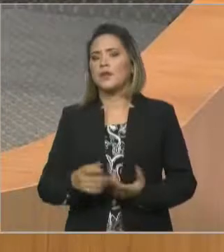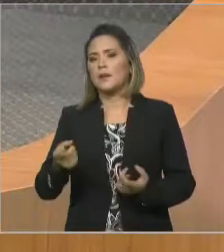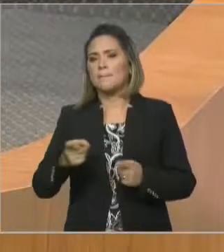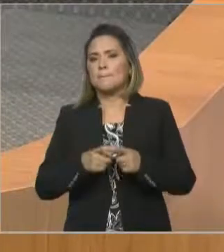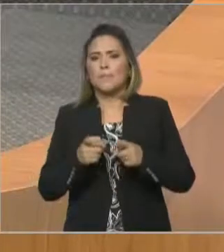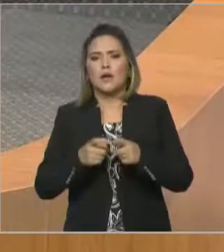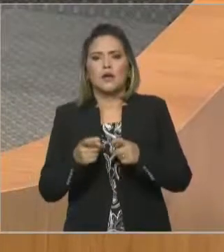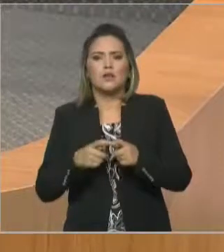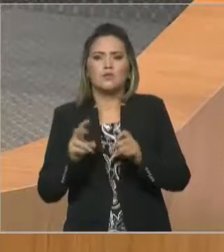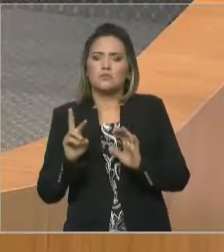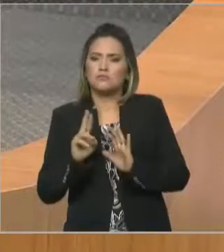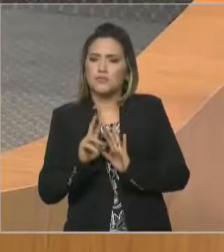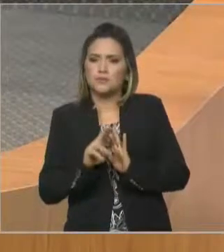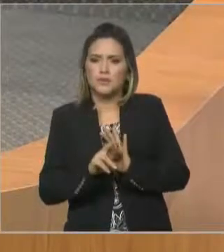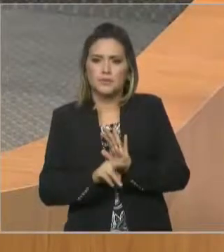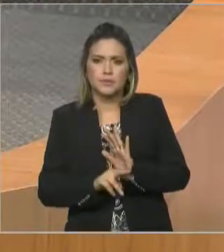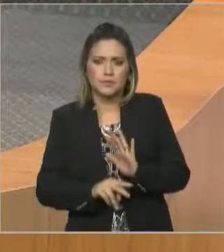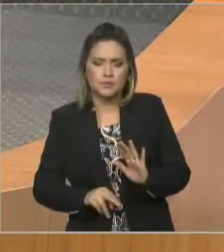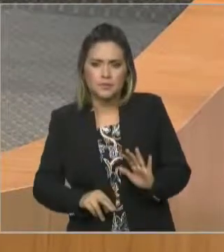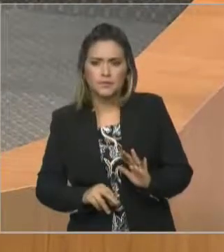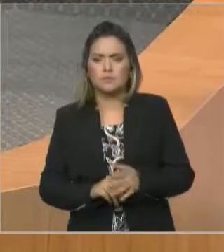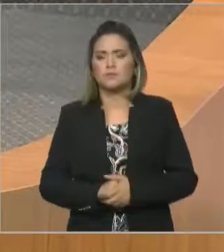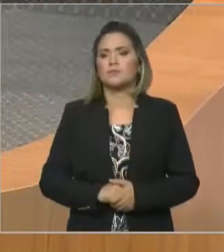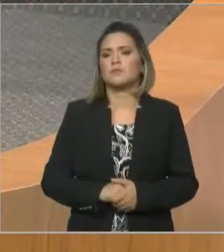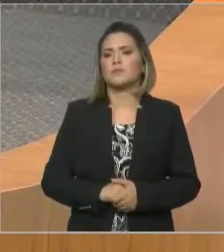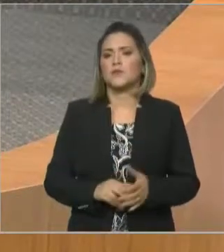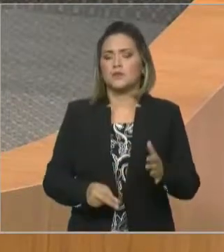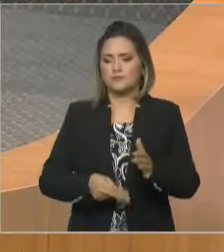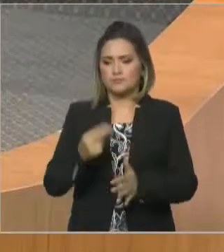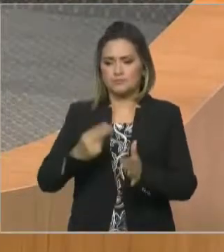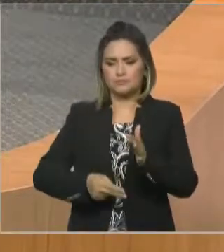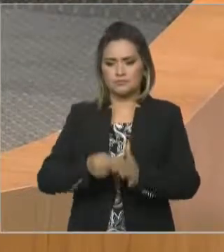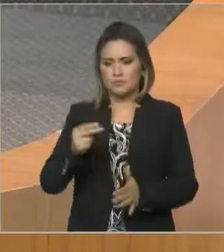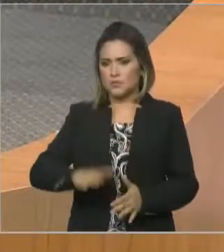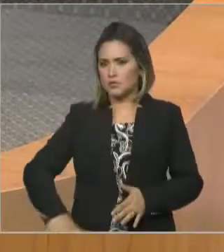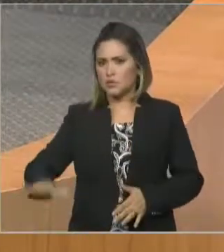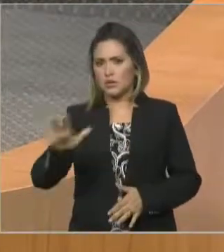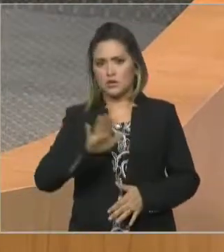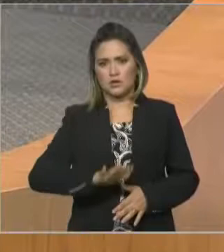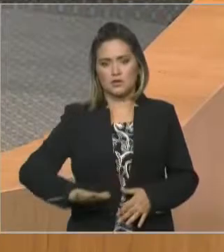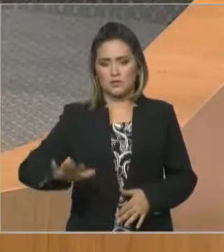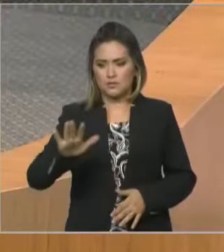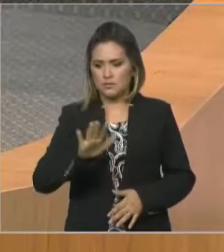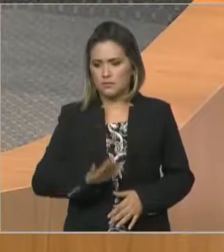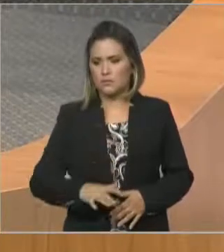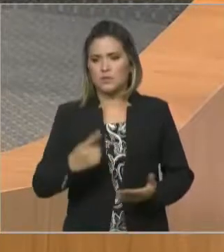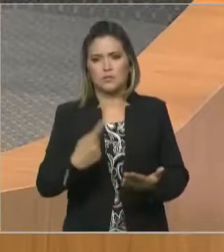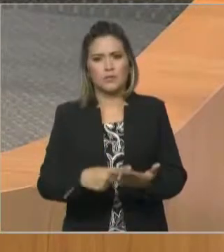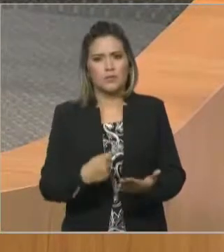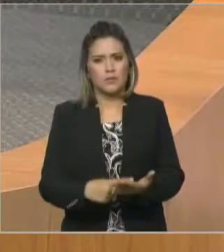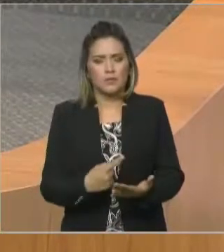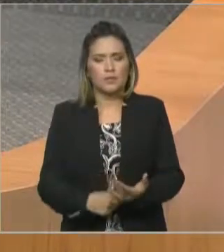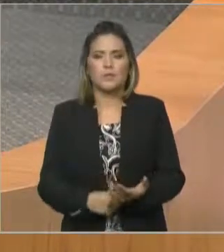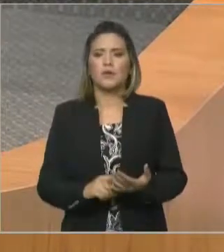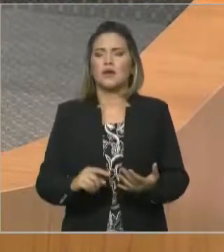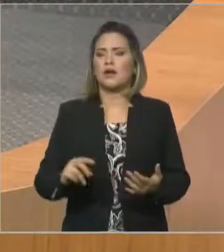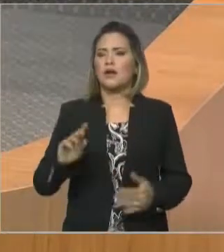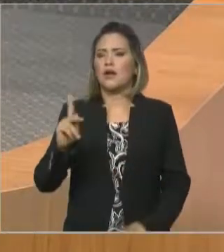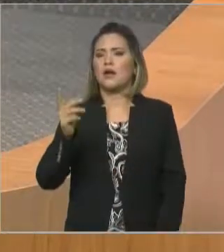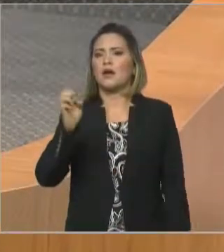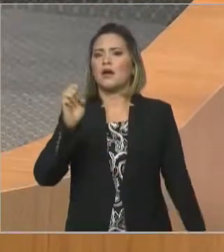especialidades atendimento em cirurgia geral eletivo realização de cirurgias de hérnia e vesícula